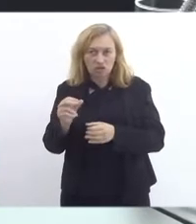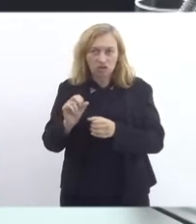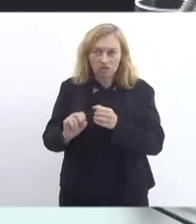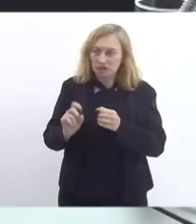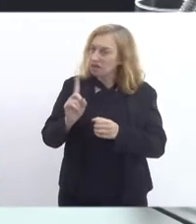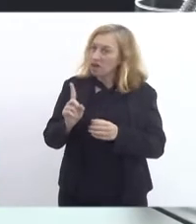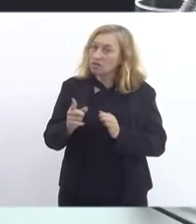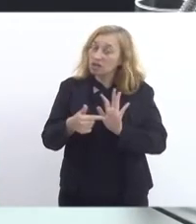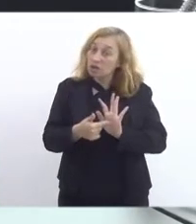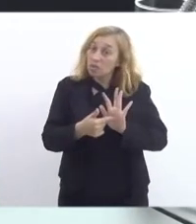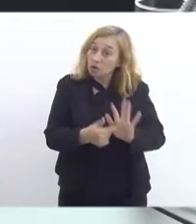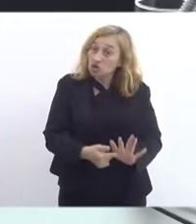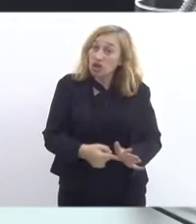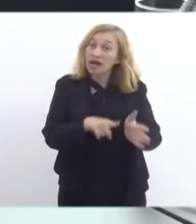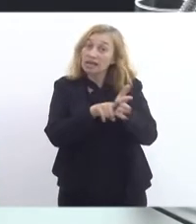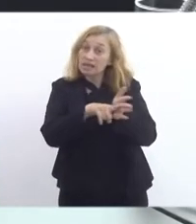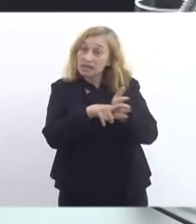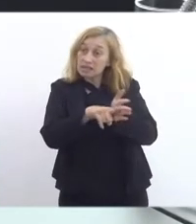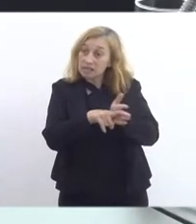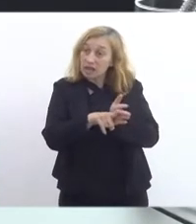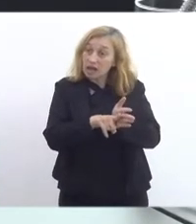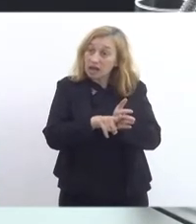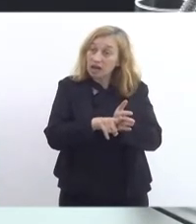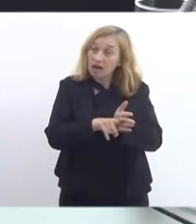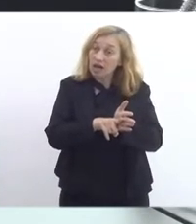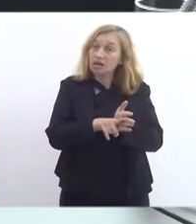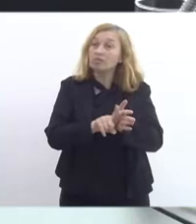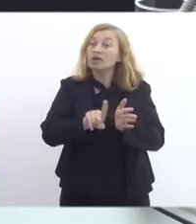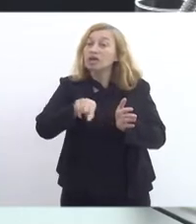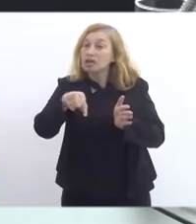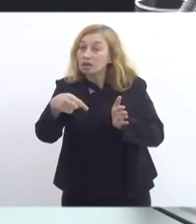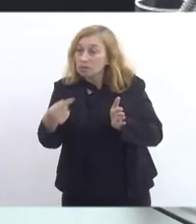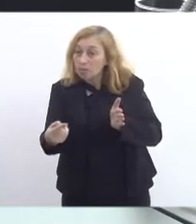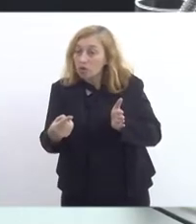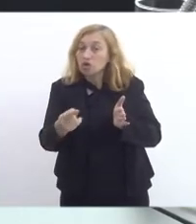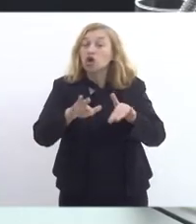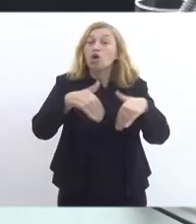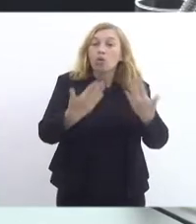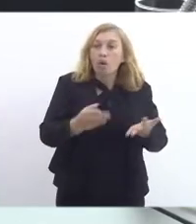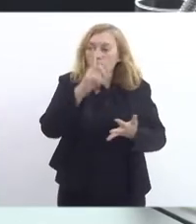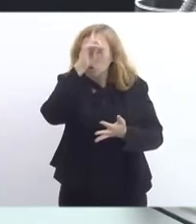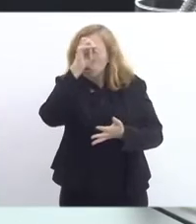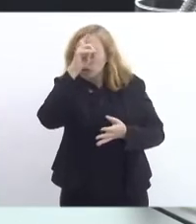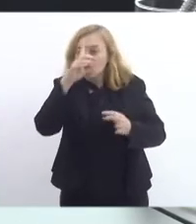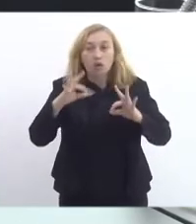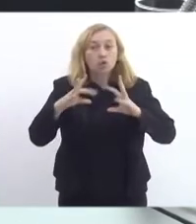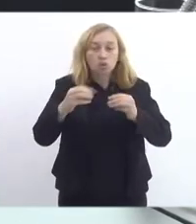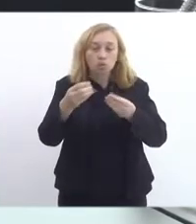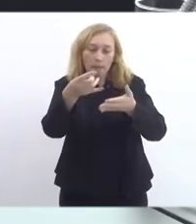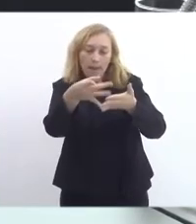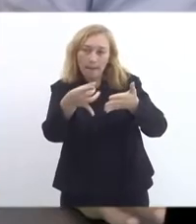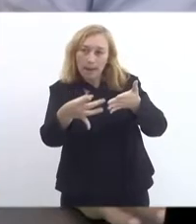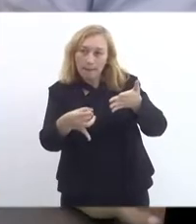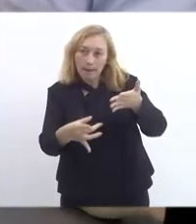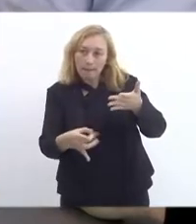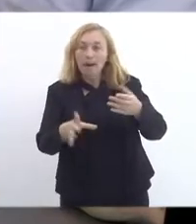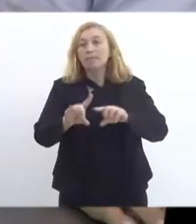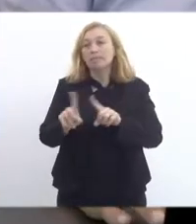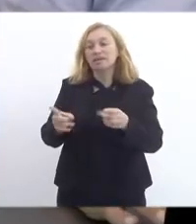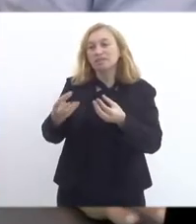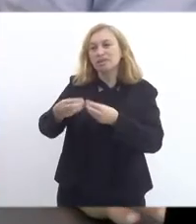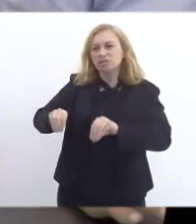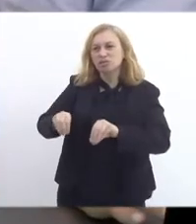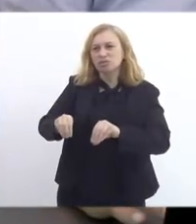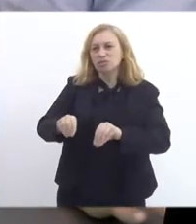antes, o depois, que o hospital você operou. Bom, mas de qualquer jeito, pela prejudicabilidade, a gente não